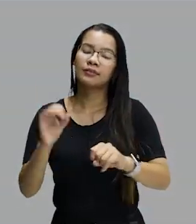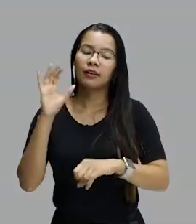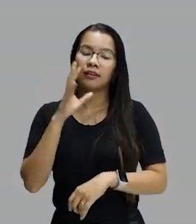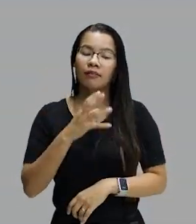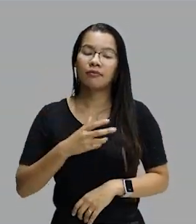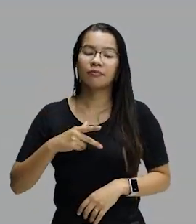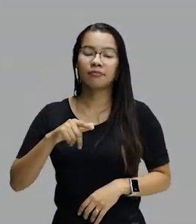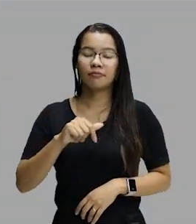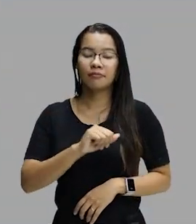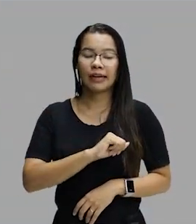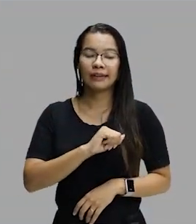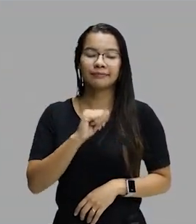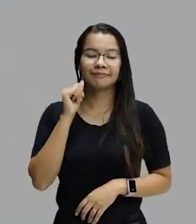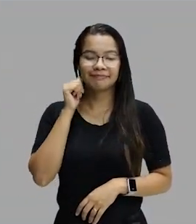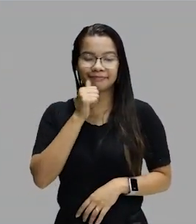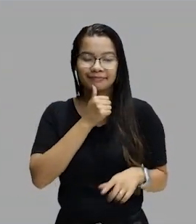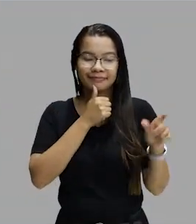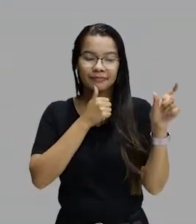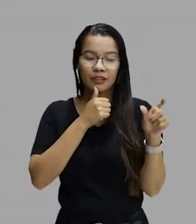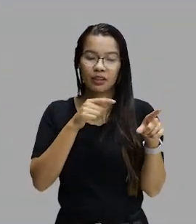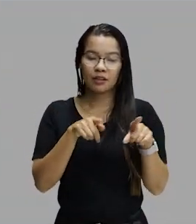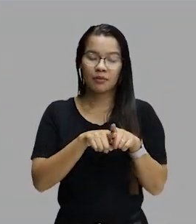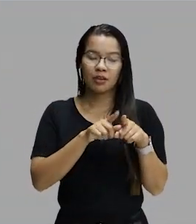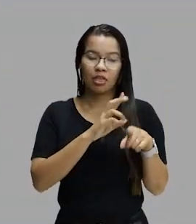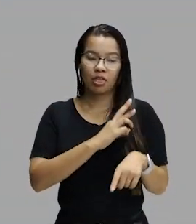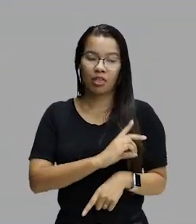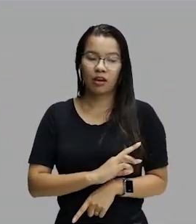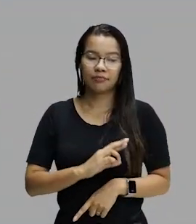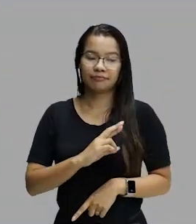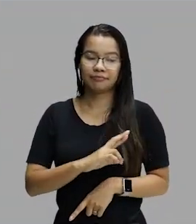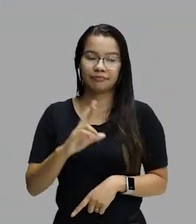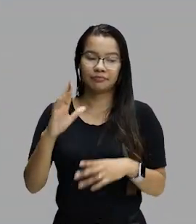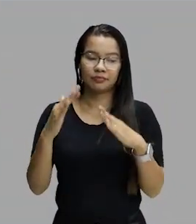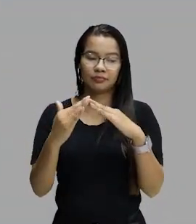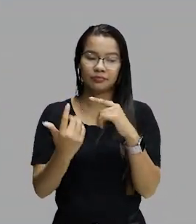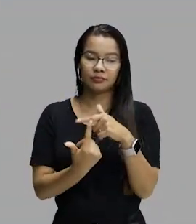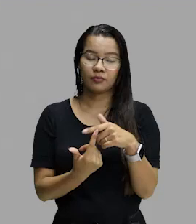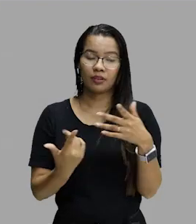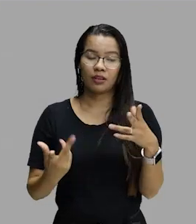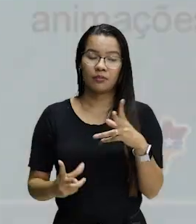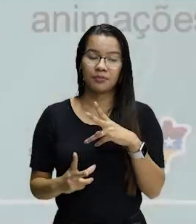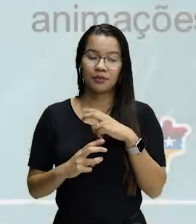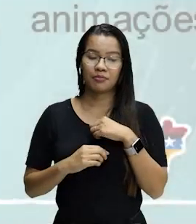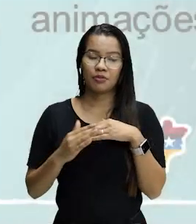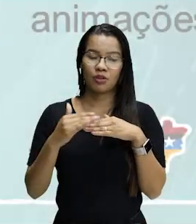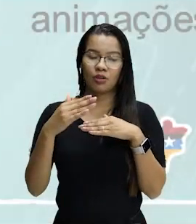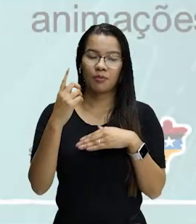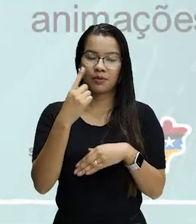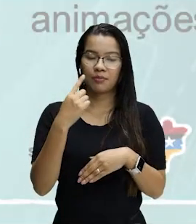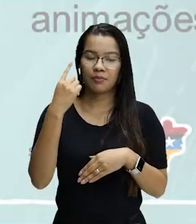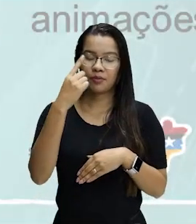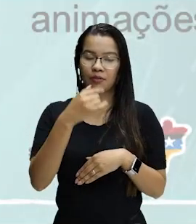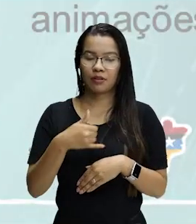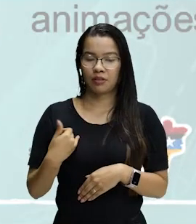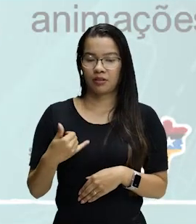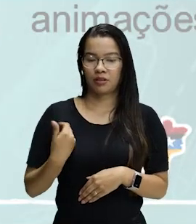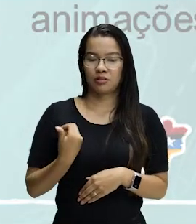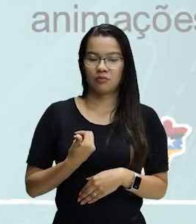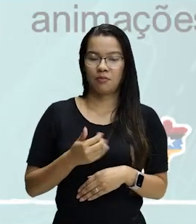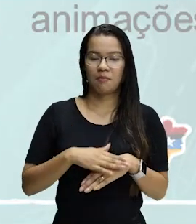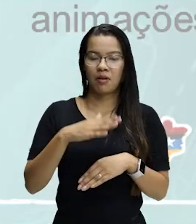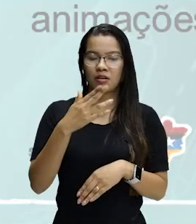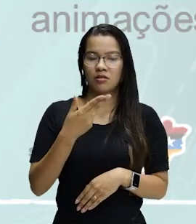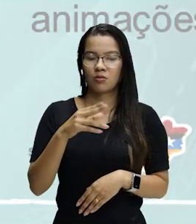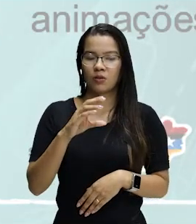dos dogmas da igreja. Seu personagem é um nobre espanhol de idade avançada, com mais ou menos 50 anos. Ele foi imortalizado e até o dia de